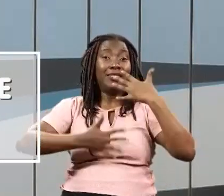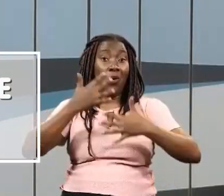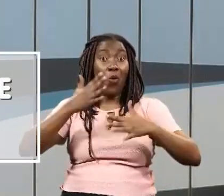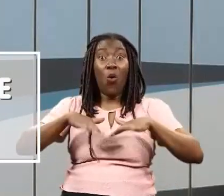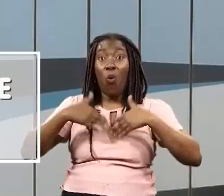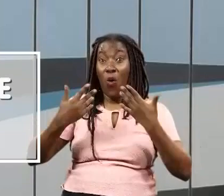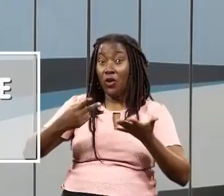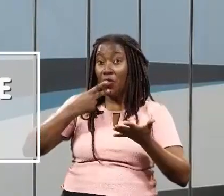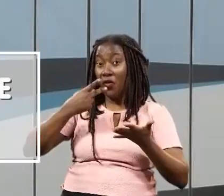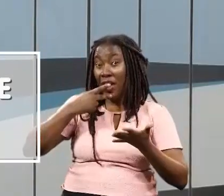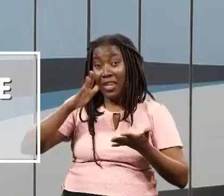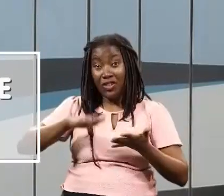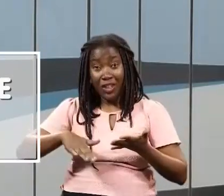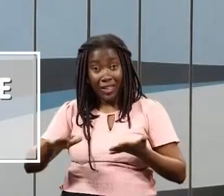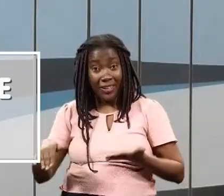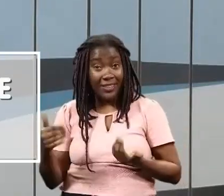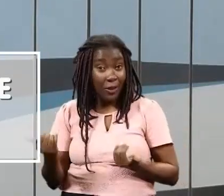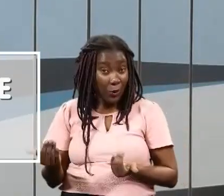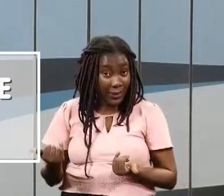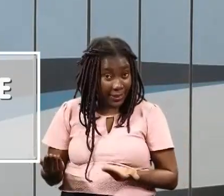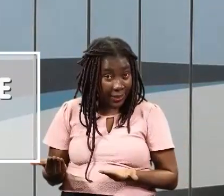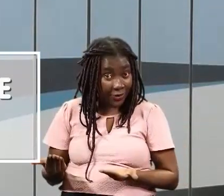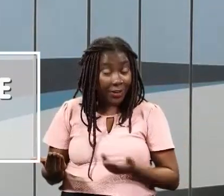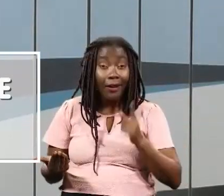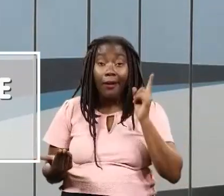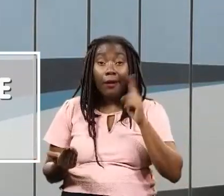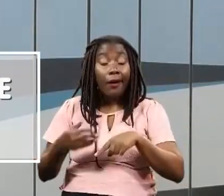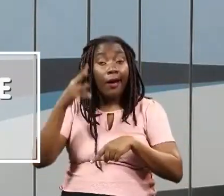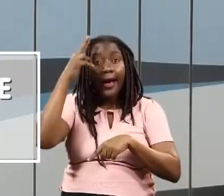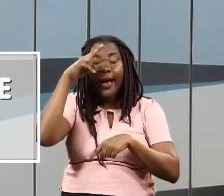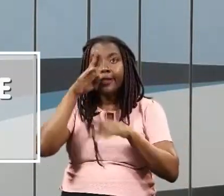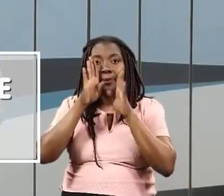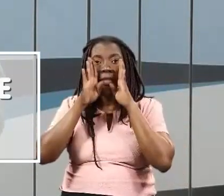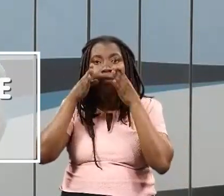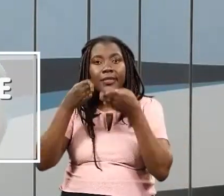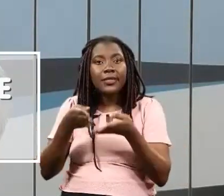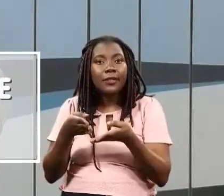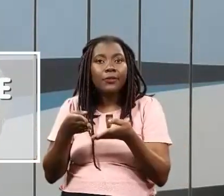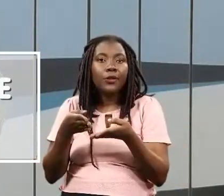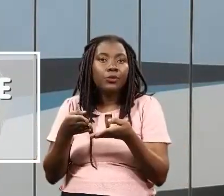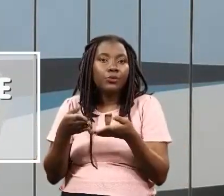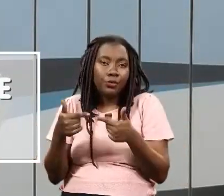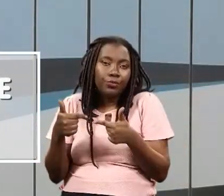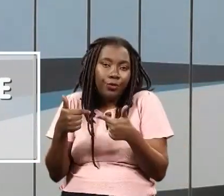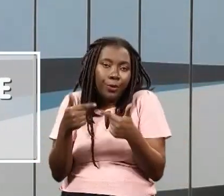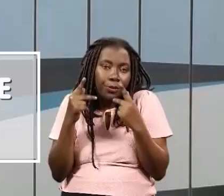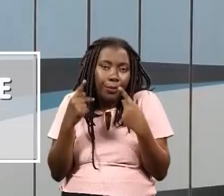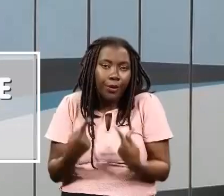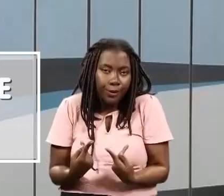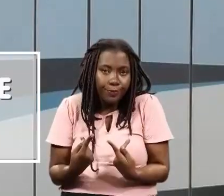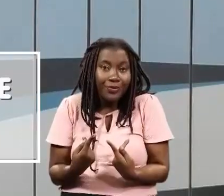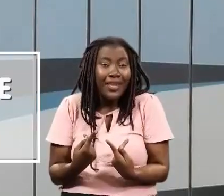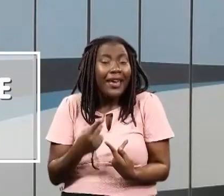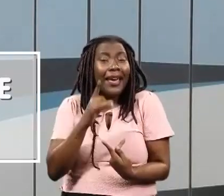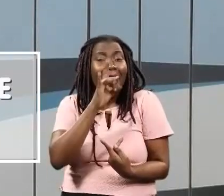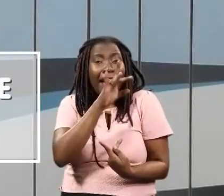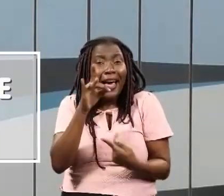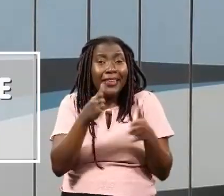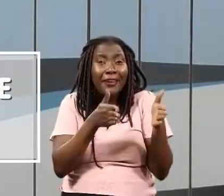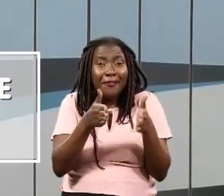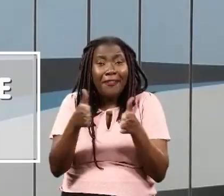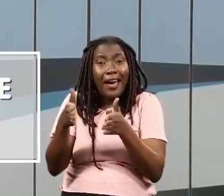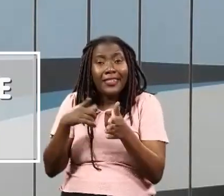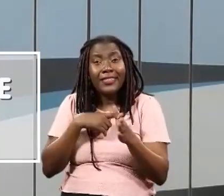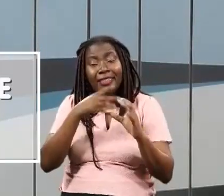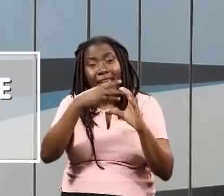de crianças e adolescentes, são fases muito específicas do nosso desenvolvimento humano, né? Cada fase tem suas